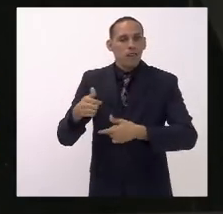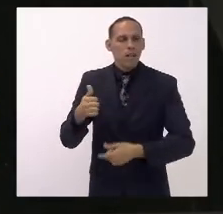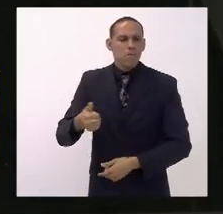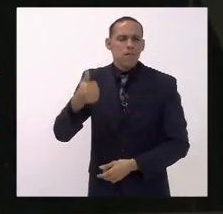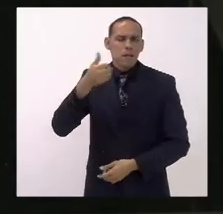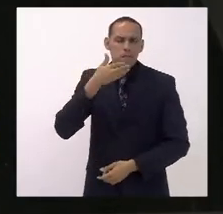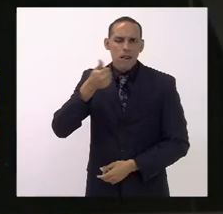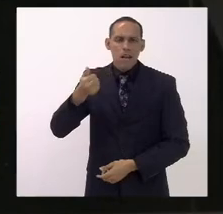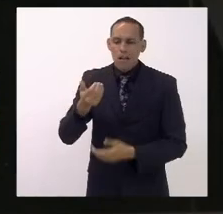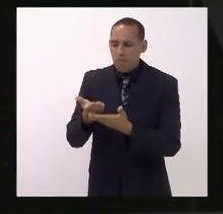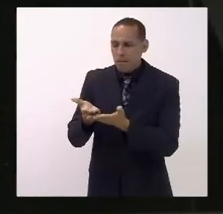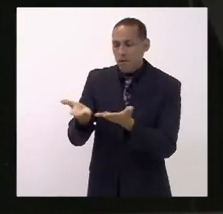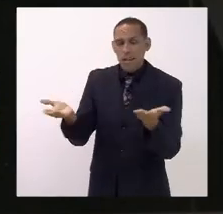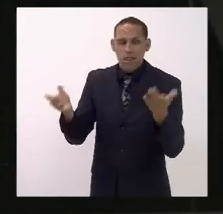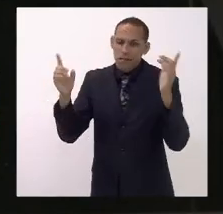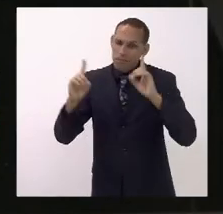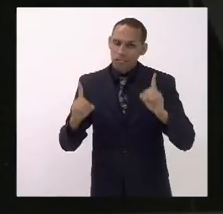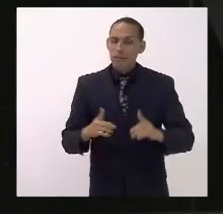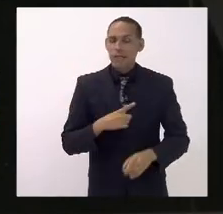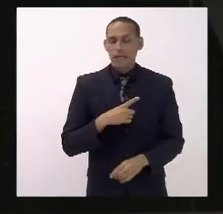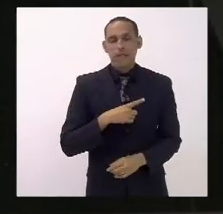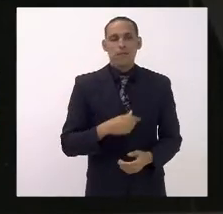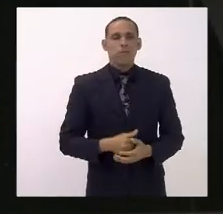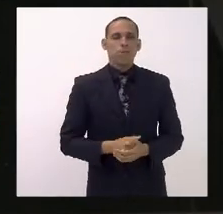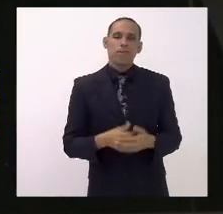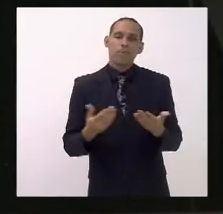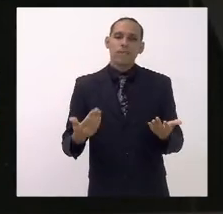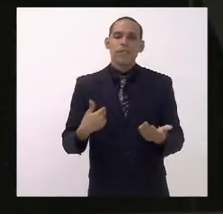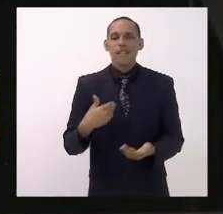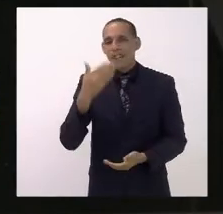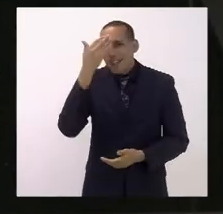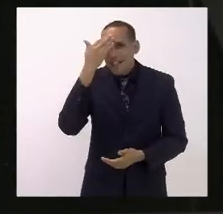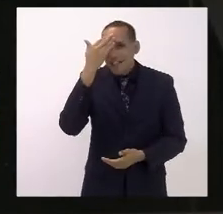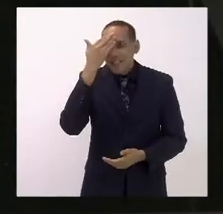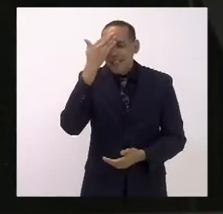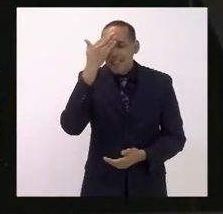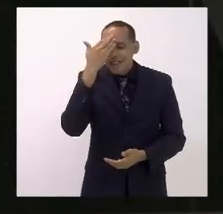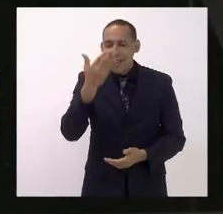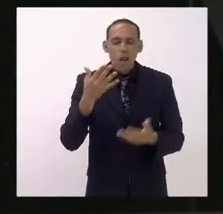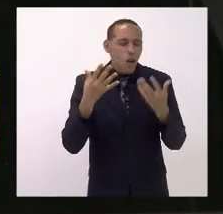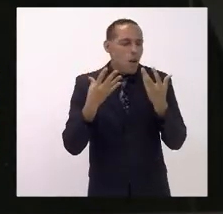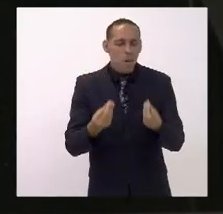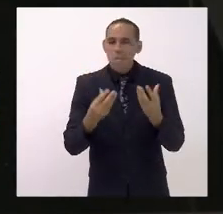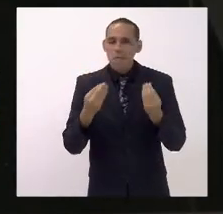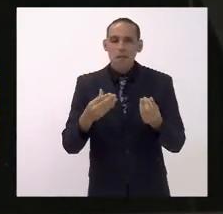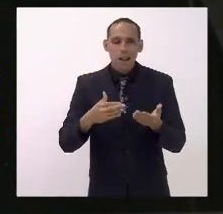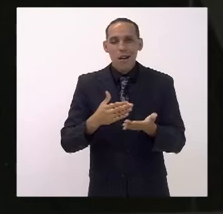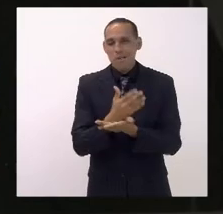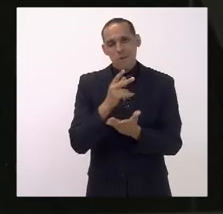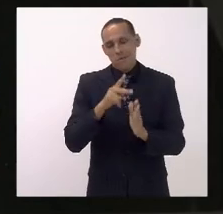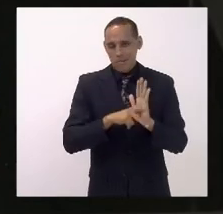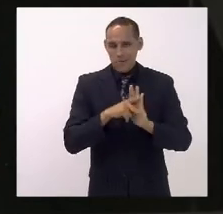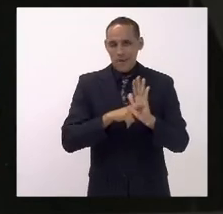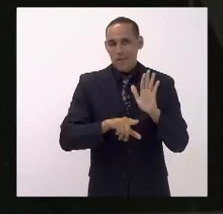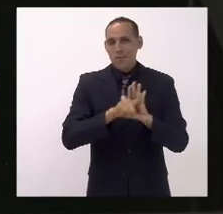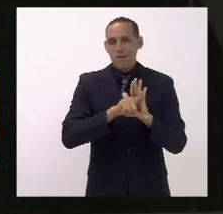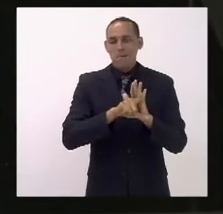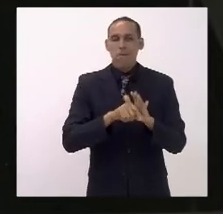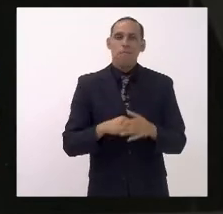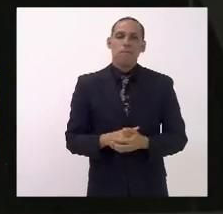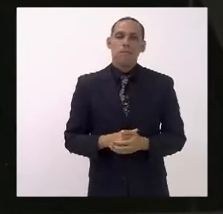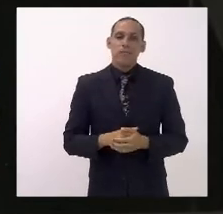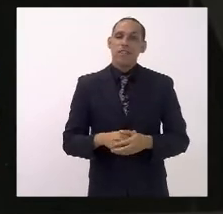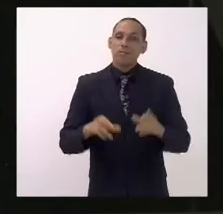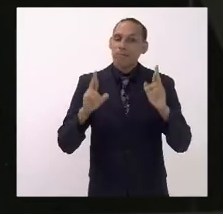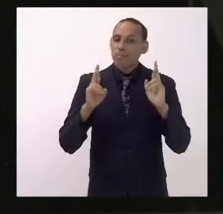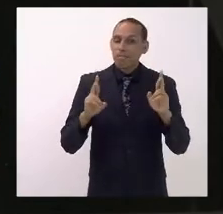para as pessoas com deficiência. Então, eu agradeço muito, não é, a aprovação desse projeto de lei,